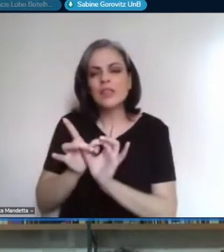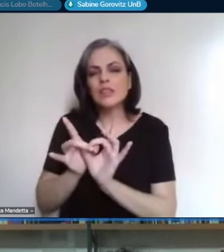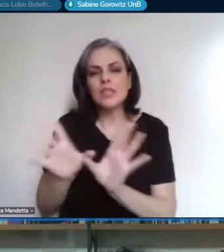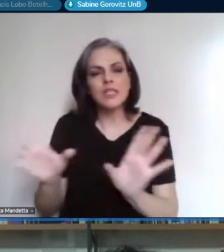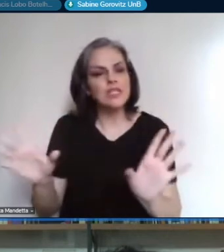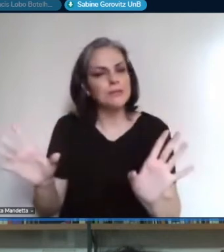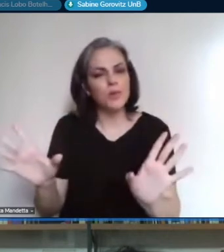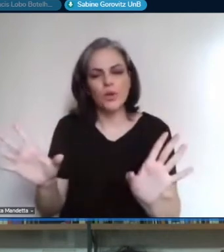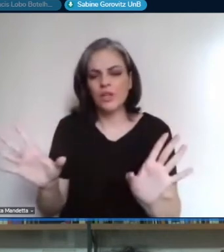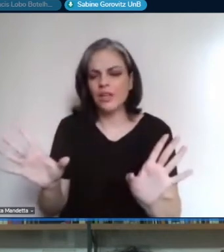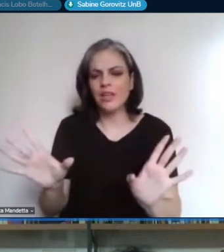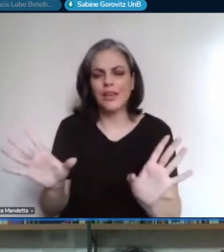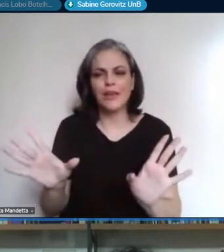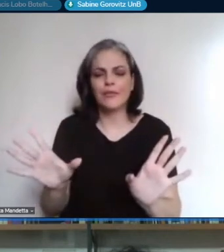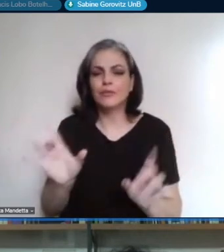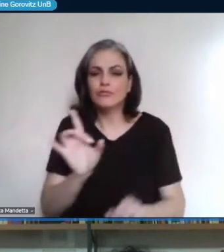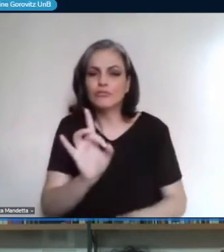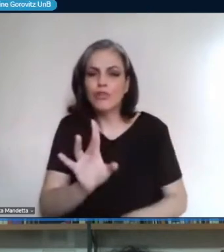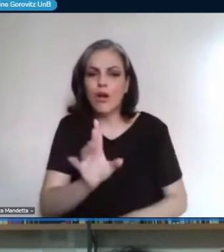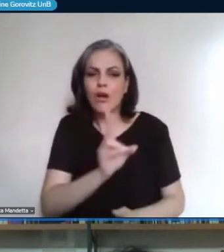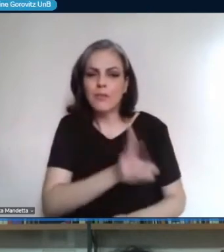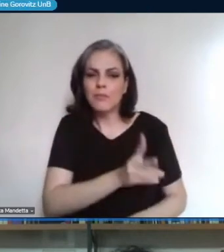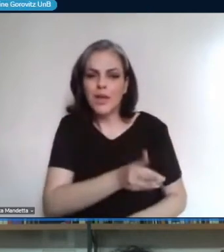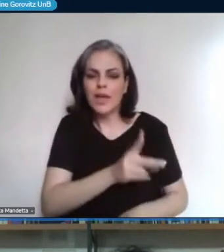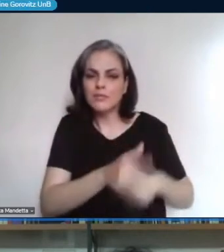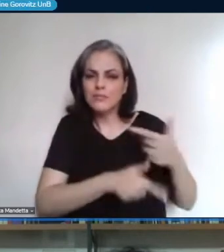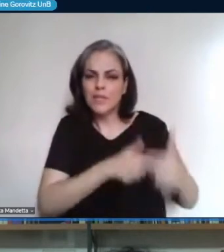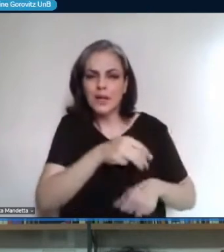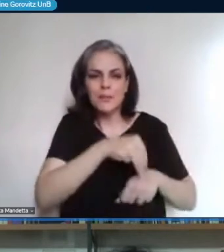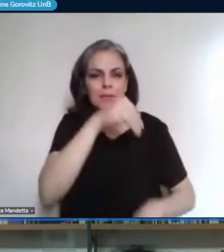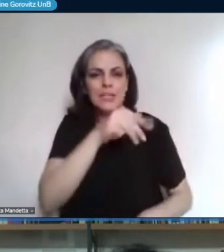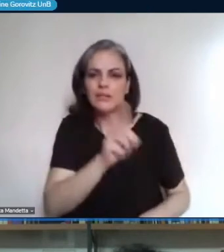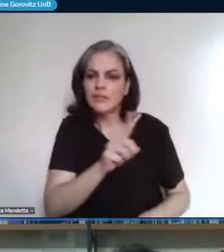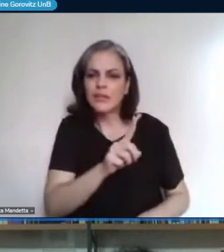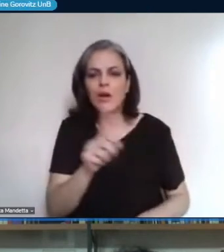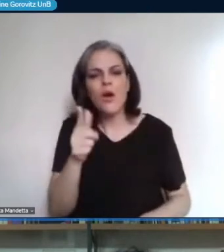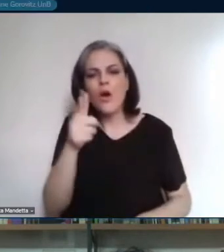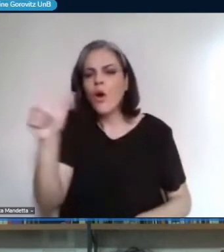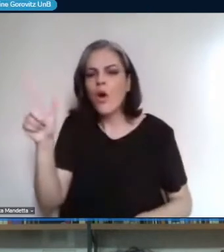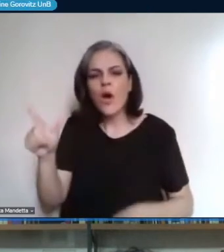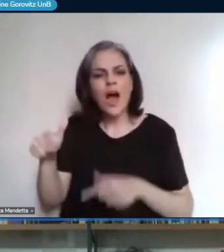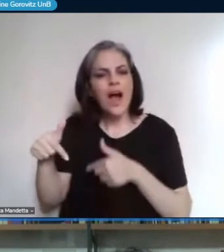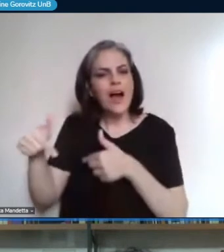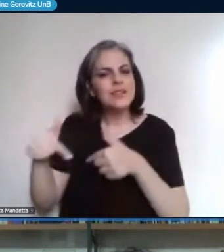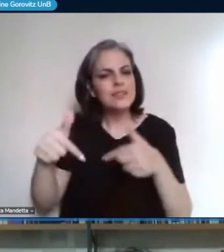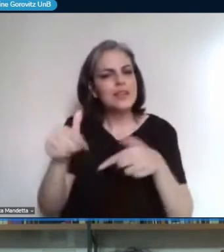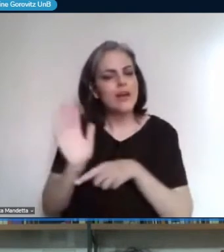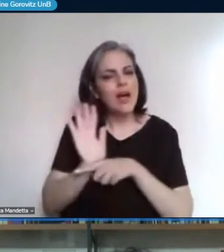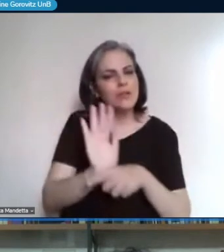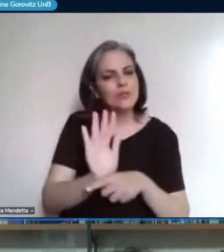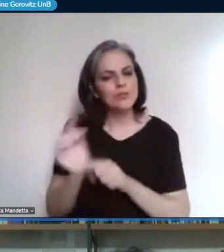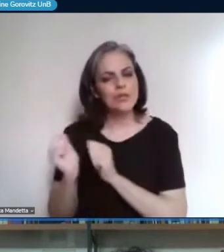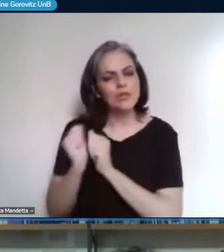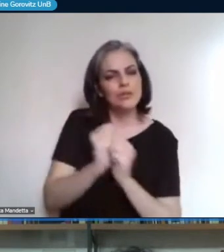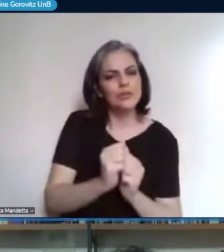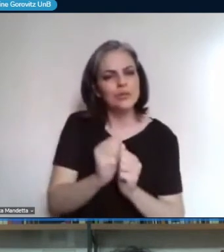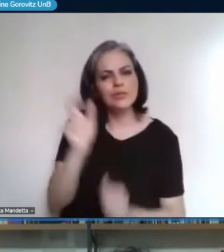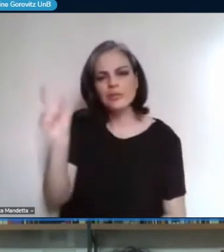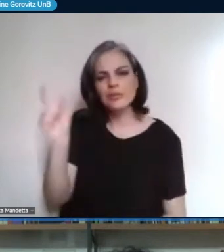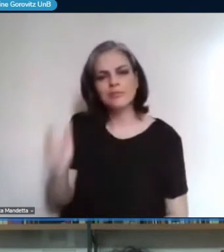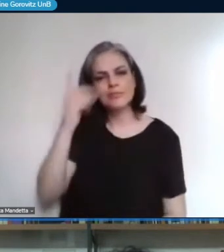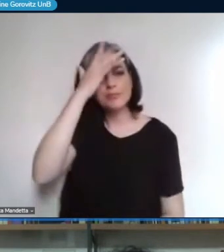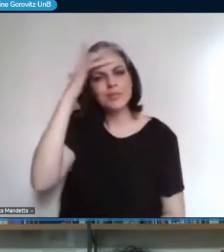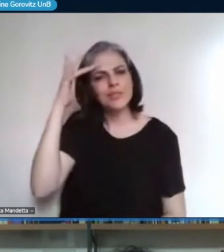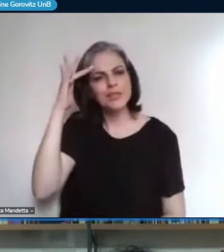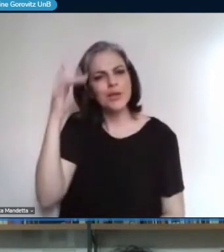pesquisas e do mestrado, a apoiar as ações, a contribuir, acompanhar, eu acho que vai ser uma pessoa muito importante na